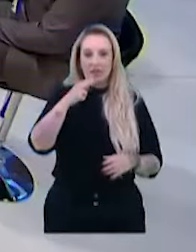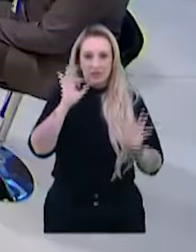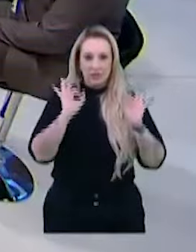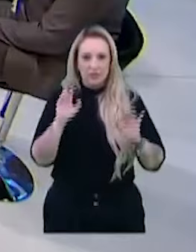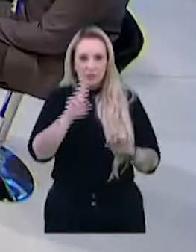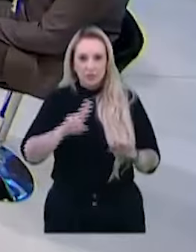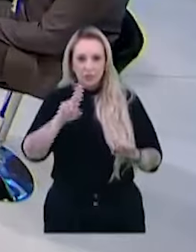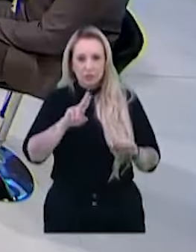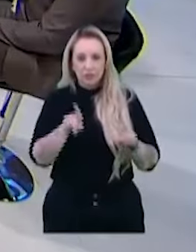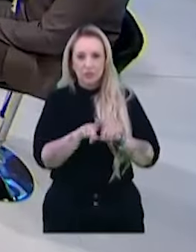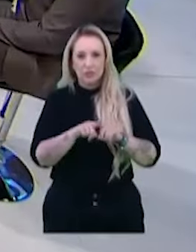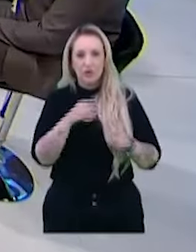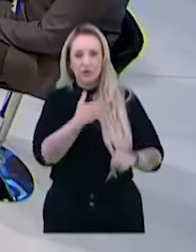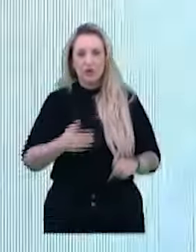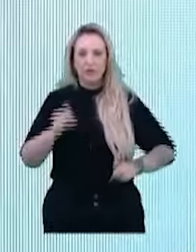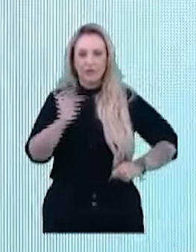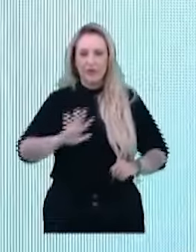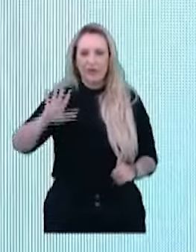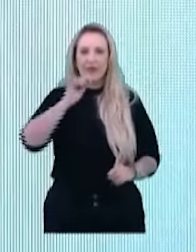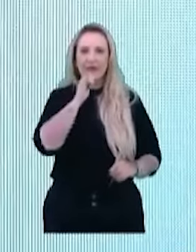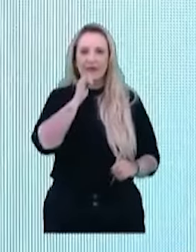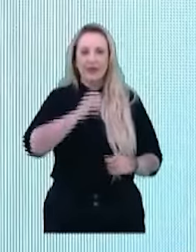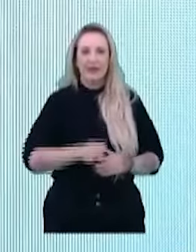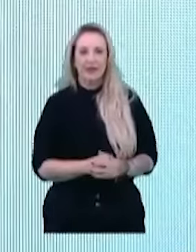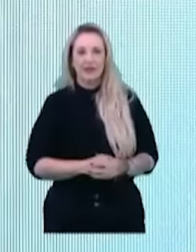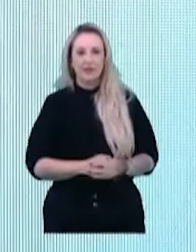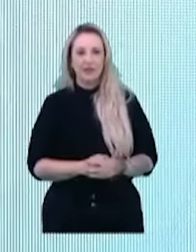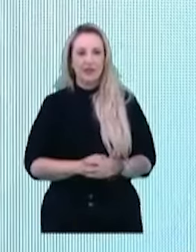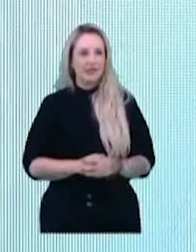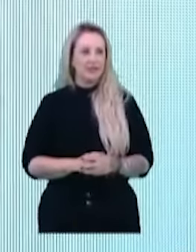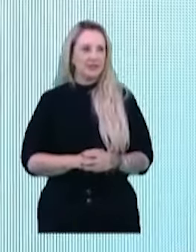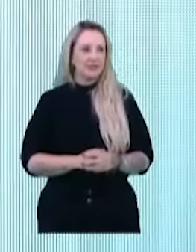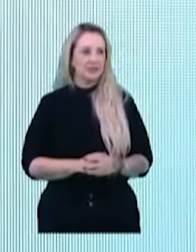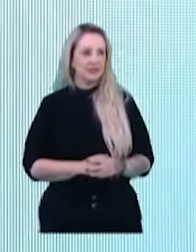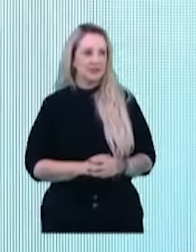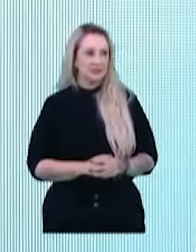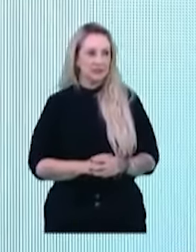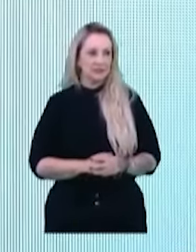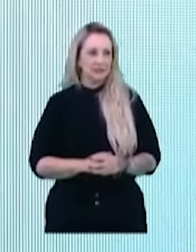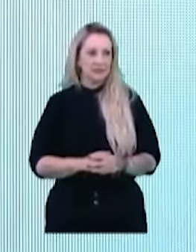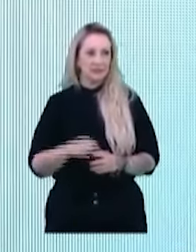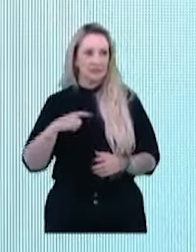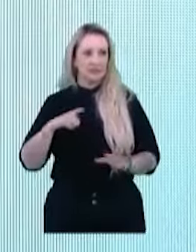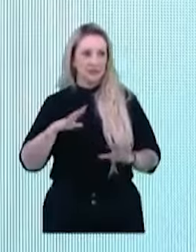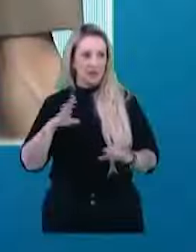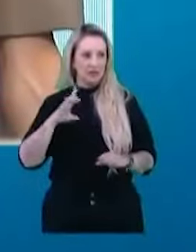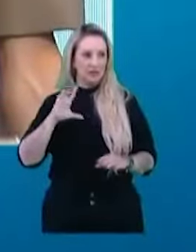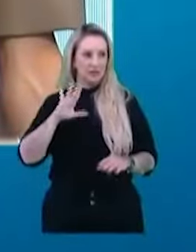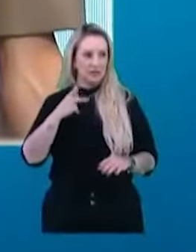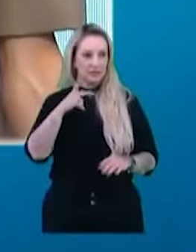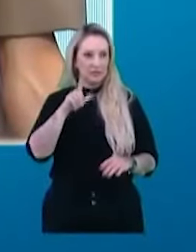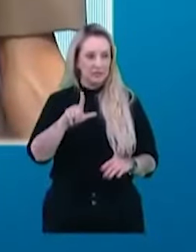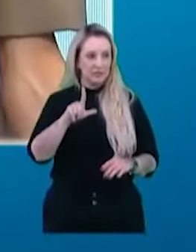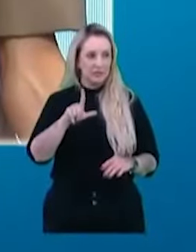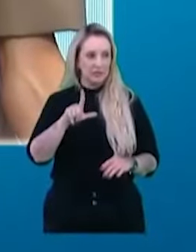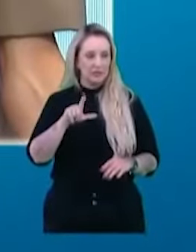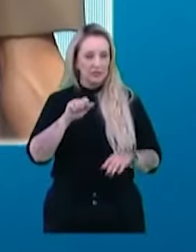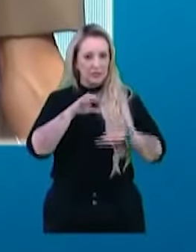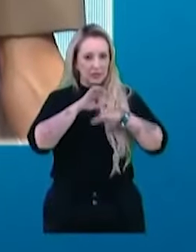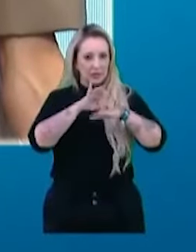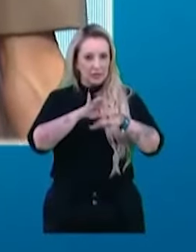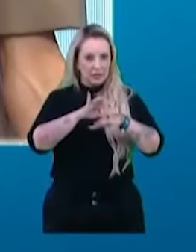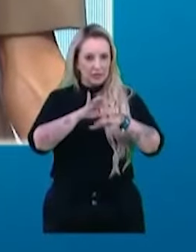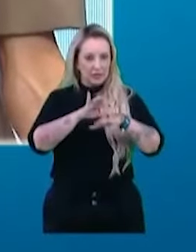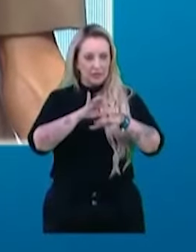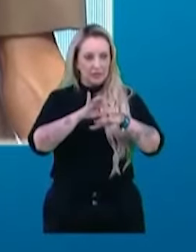serve também, vale também para o governo federal, por exemplo? Porque instituiu o MEI quando tentou passar um PL para os trabalhadores de aplicativos, motoristas